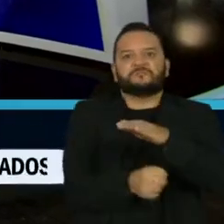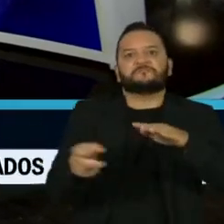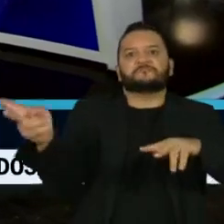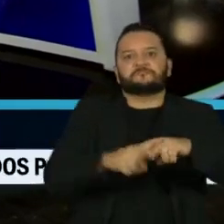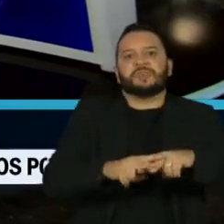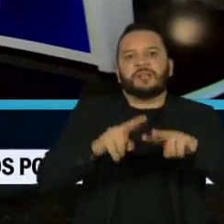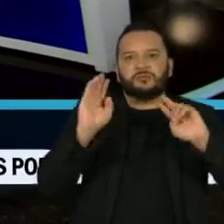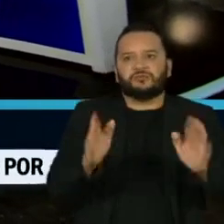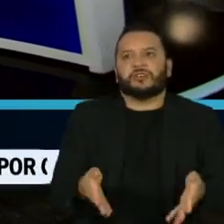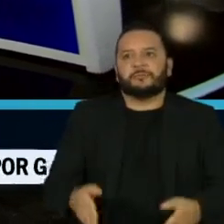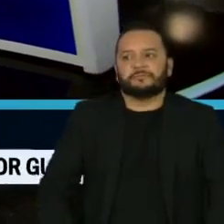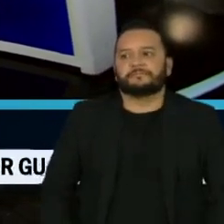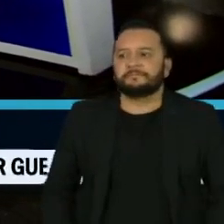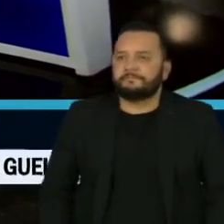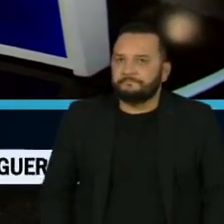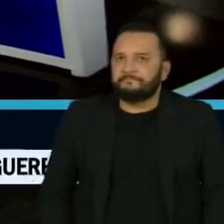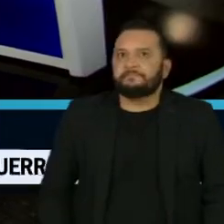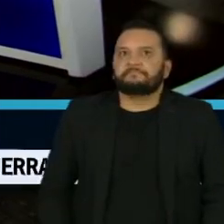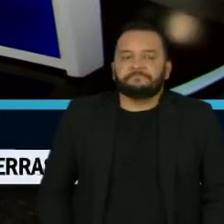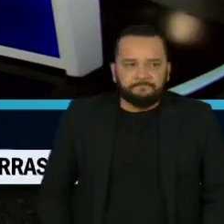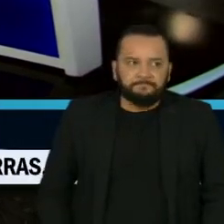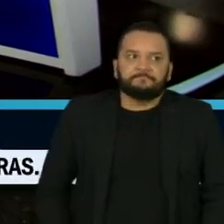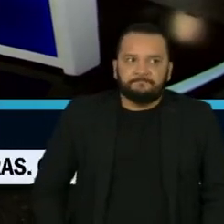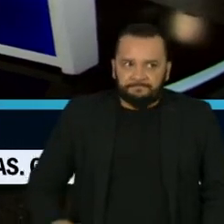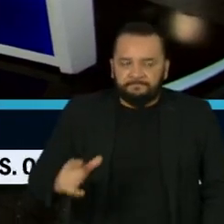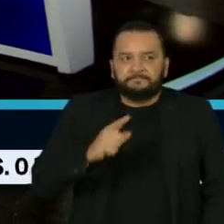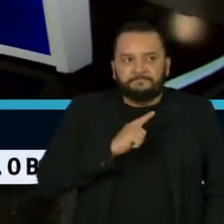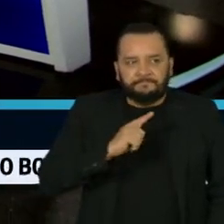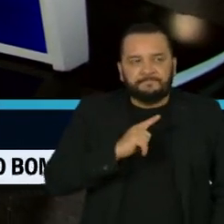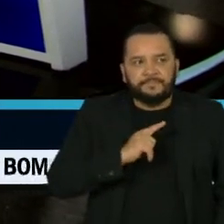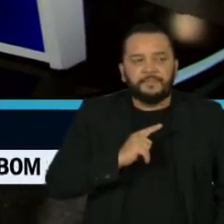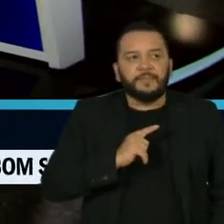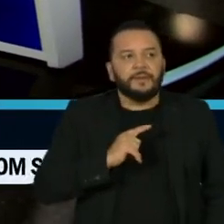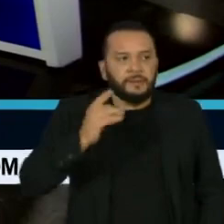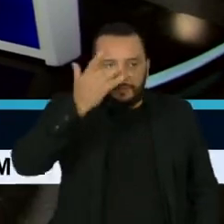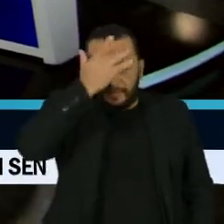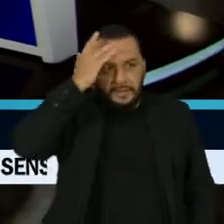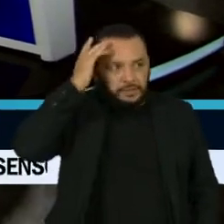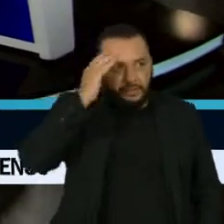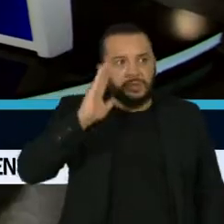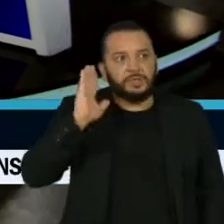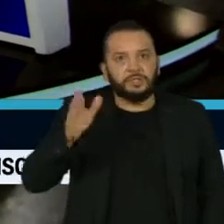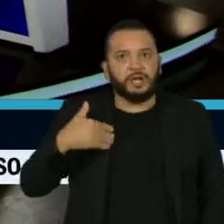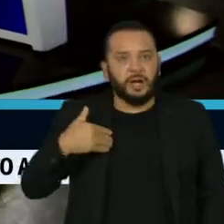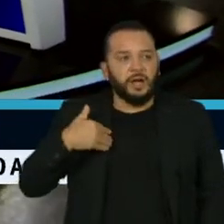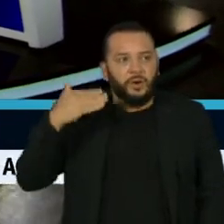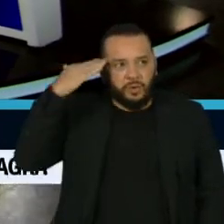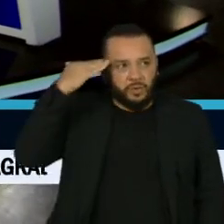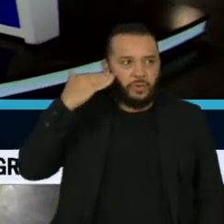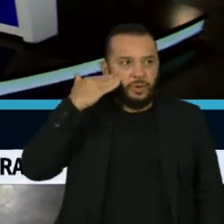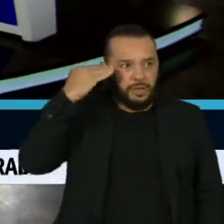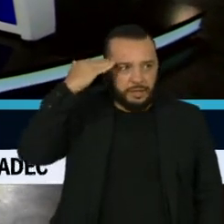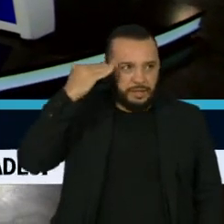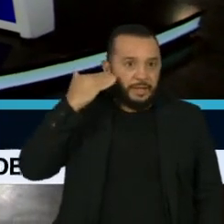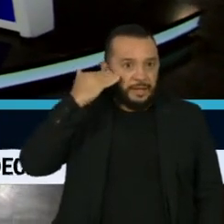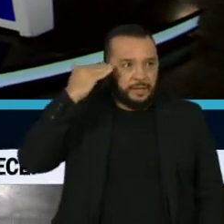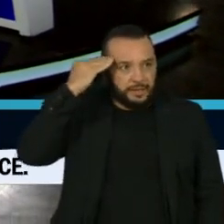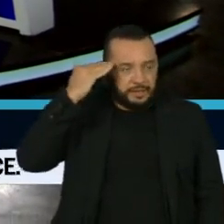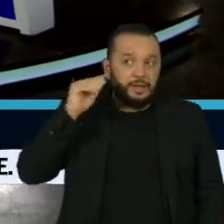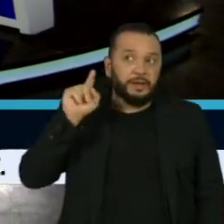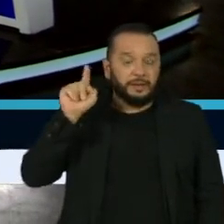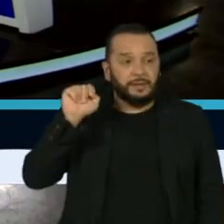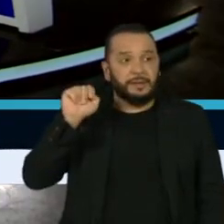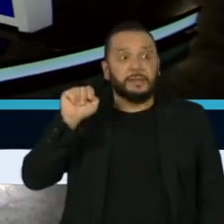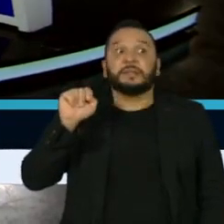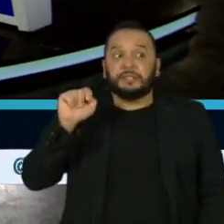É, Tasso, pelo andar da carruagem, já deve ter muito norte-coreano por aí com medo de perder o protagonismo, hein, de nação aí